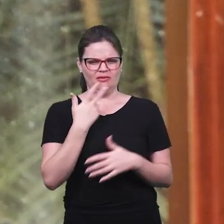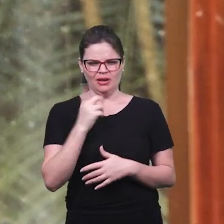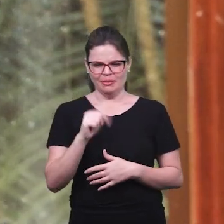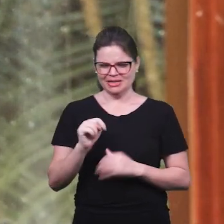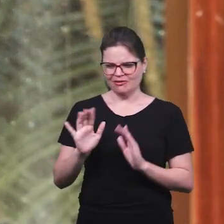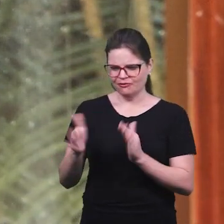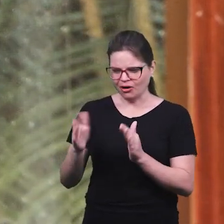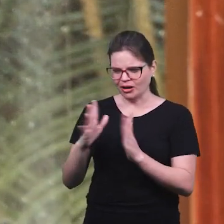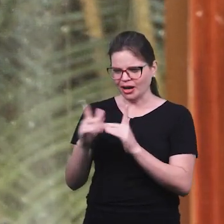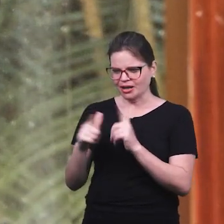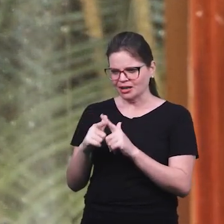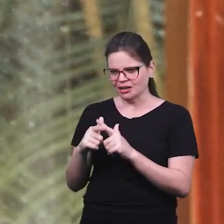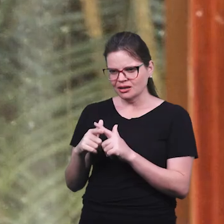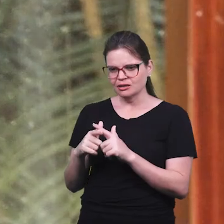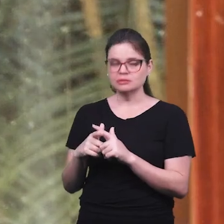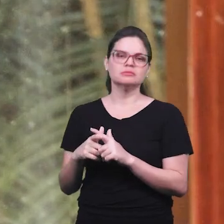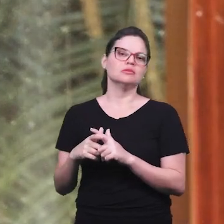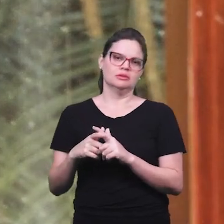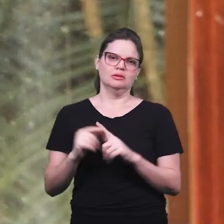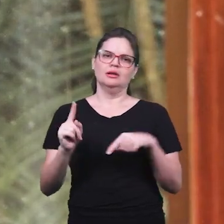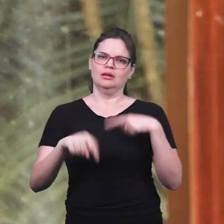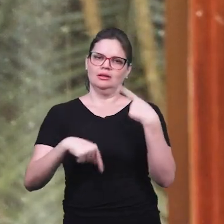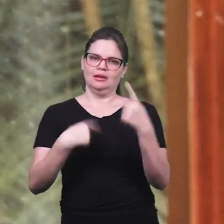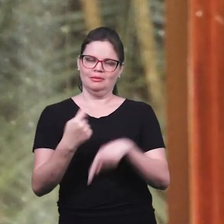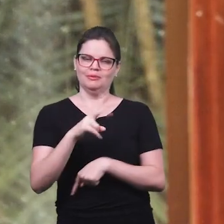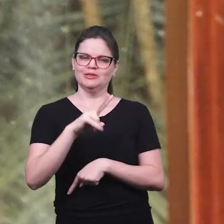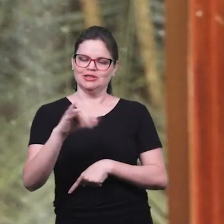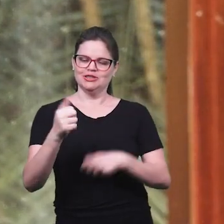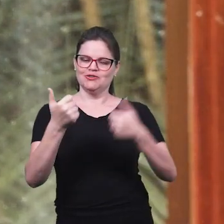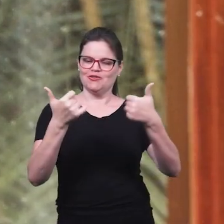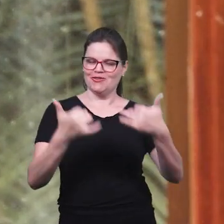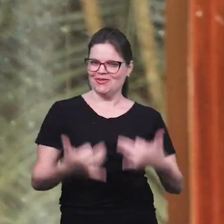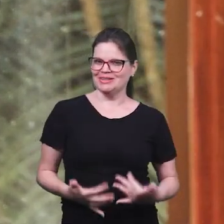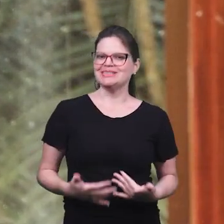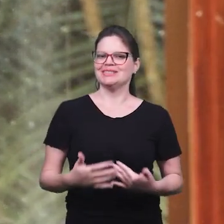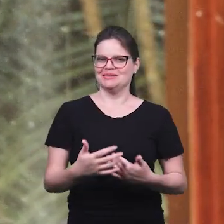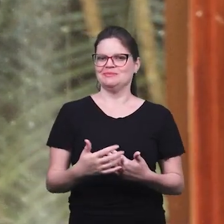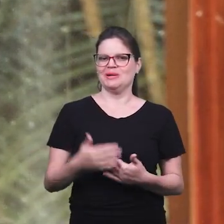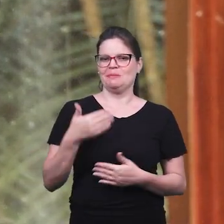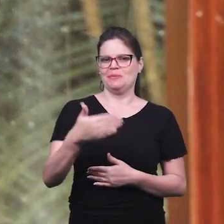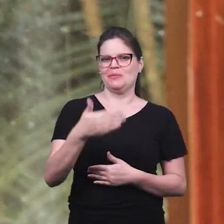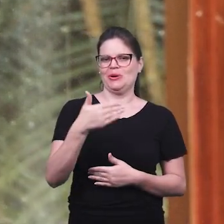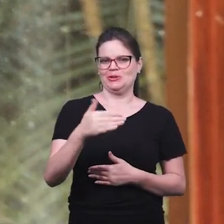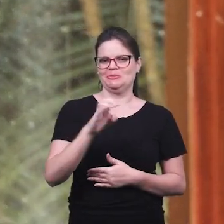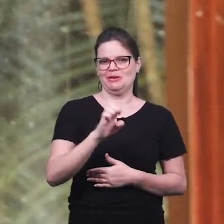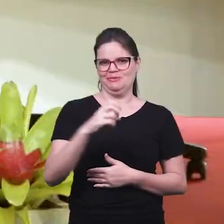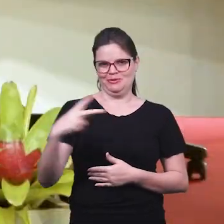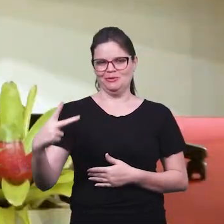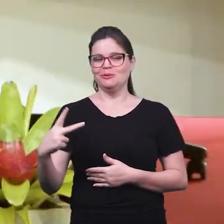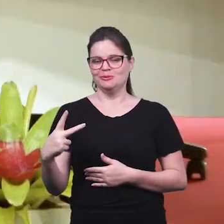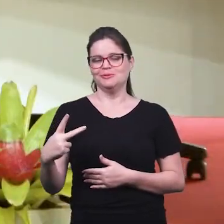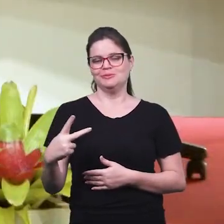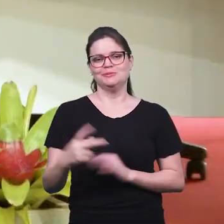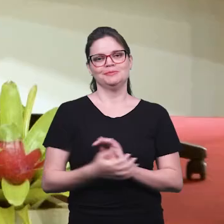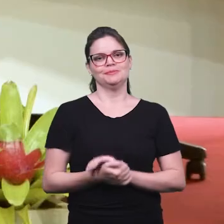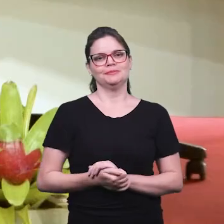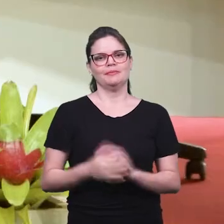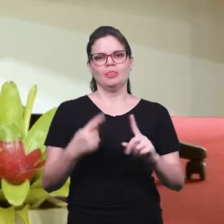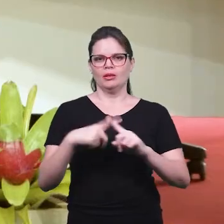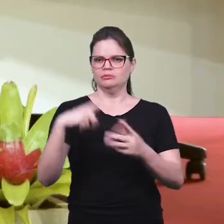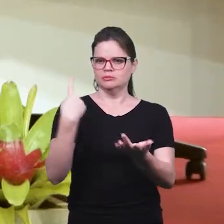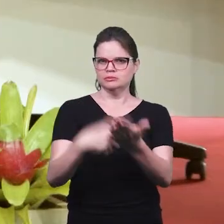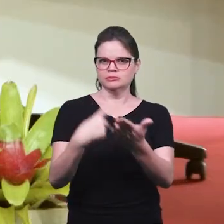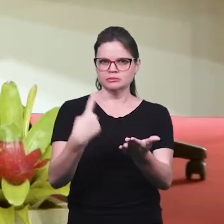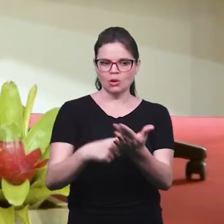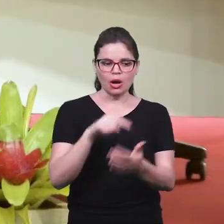igreja? Isso precisa ser explicado. Nós vamos explicar isso nas edições que virão, não é? Mas o acordo foi